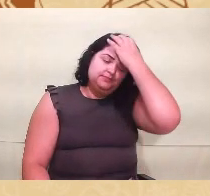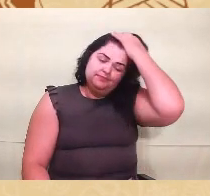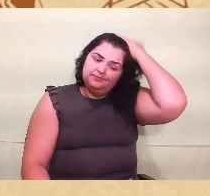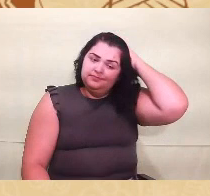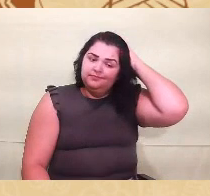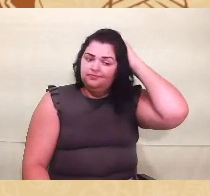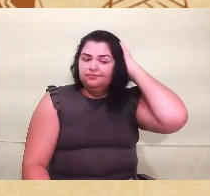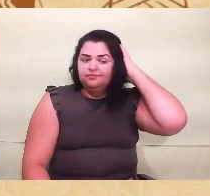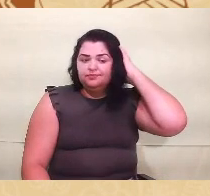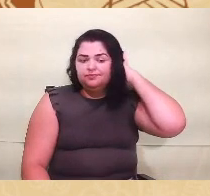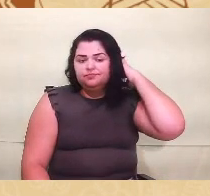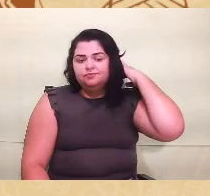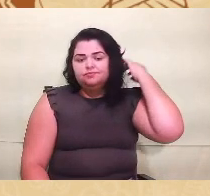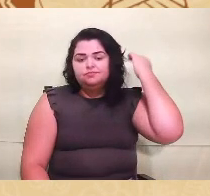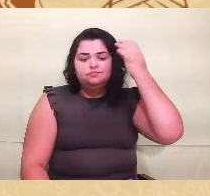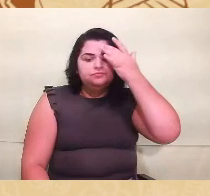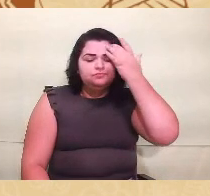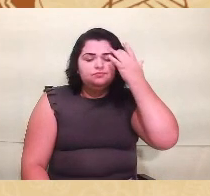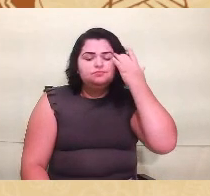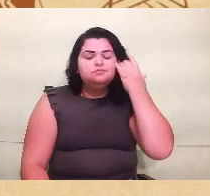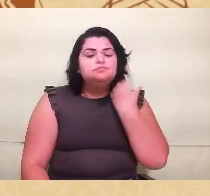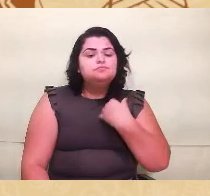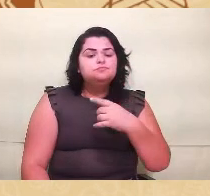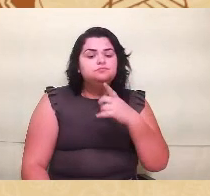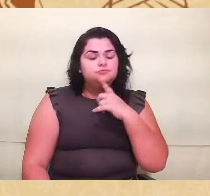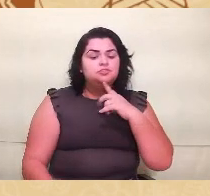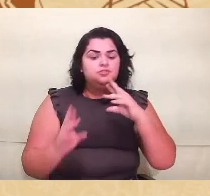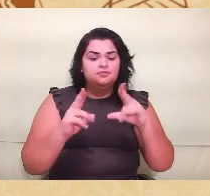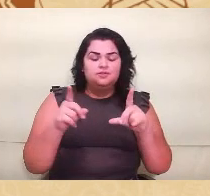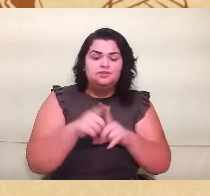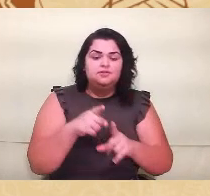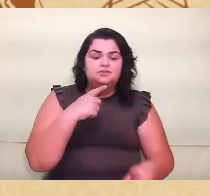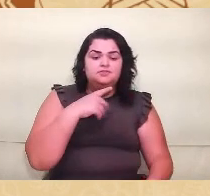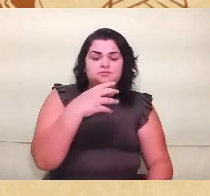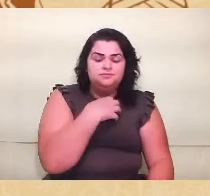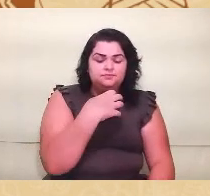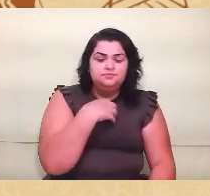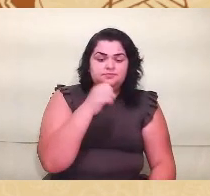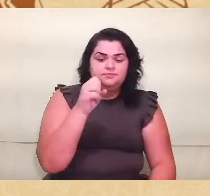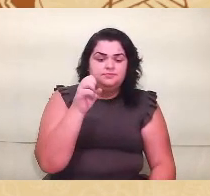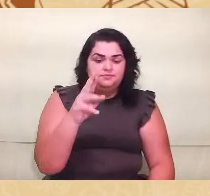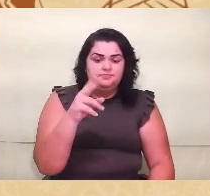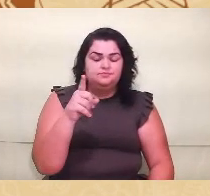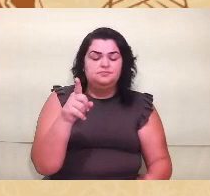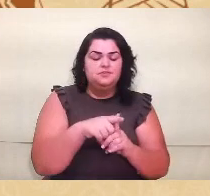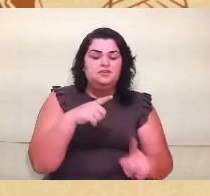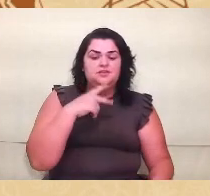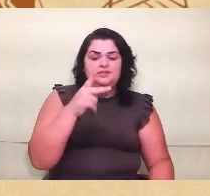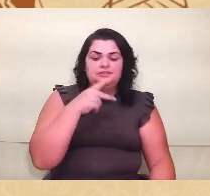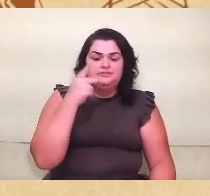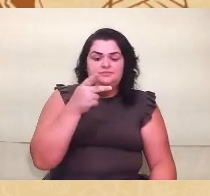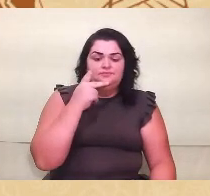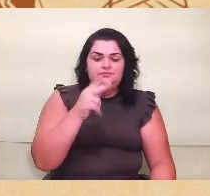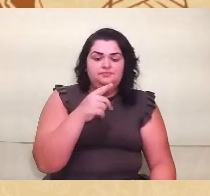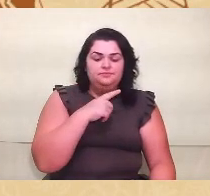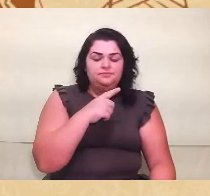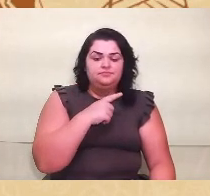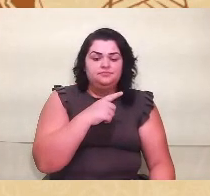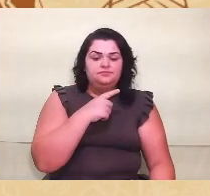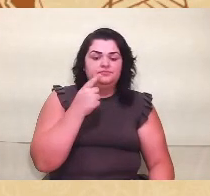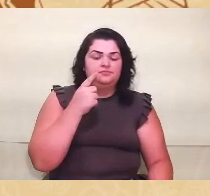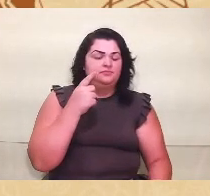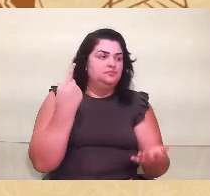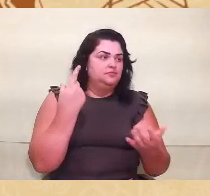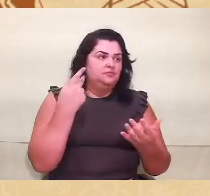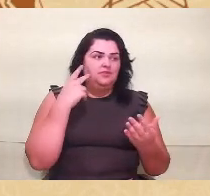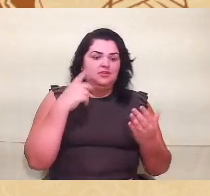E de forma tão diferentes de ser, né? Mas a sua fala, por algum minuto, aqui